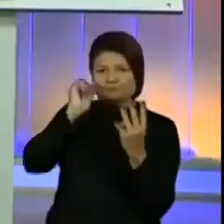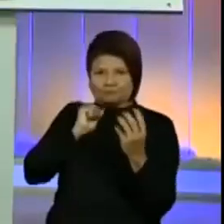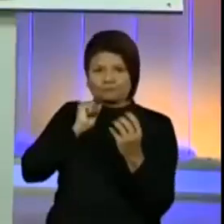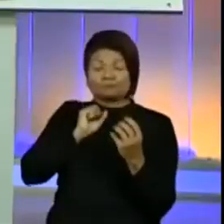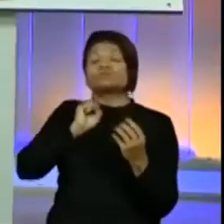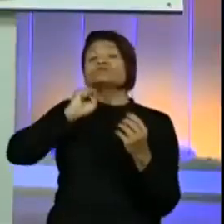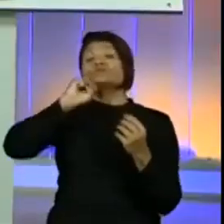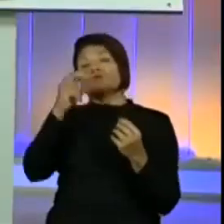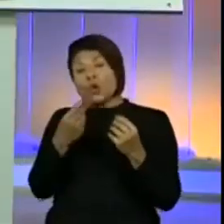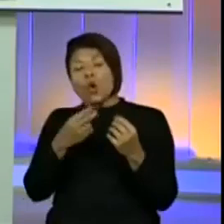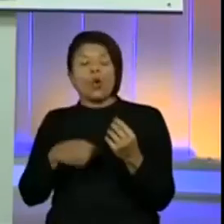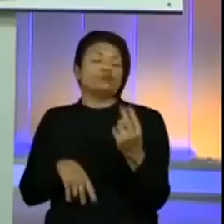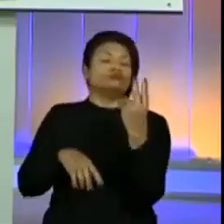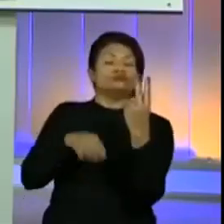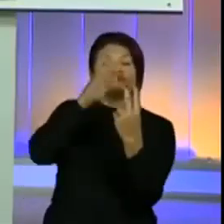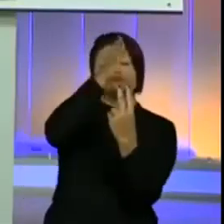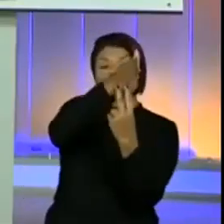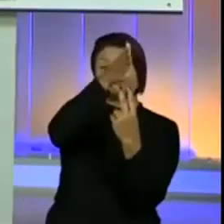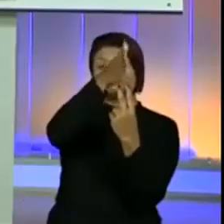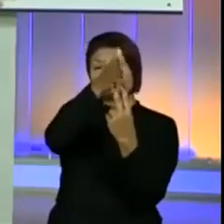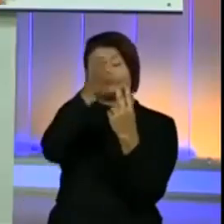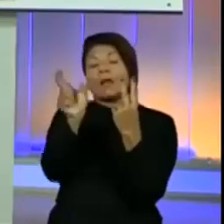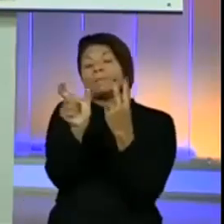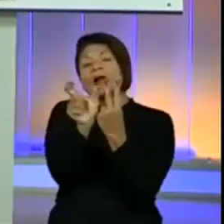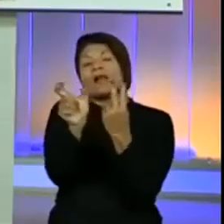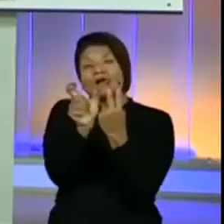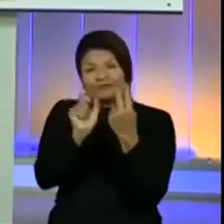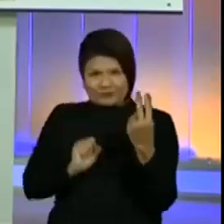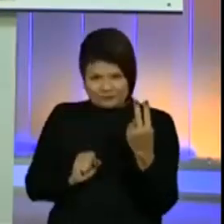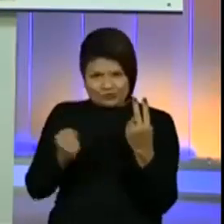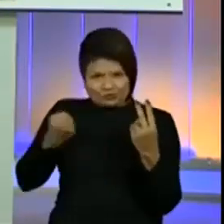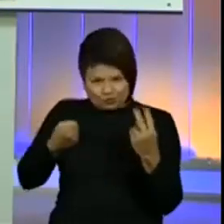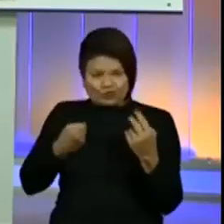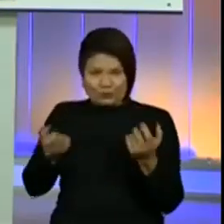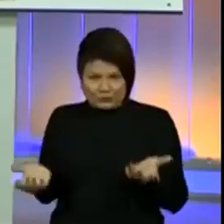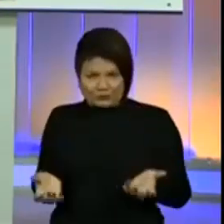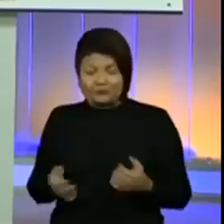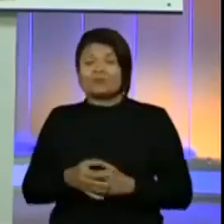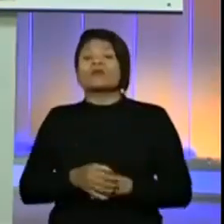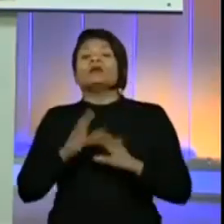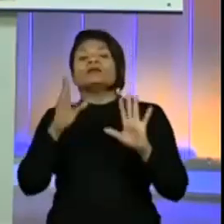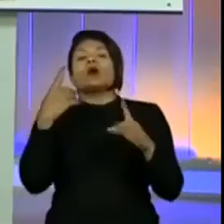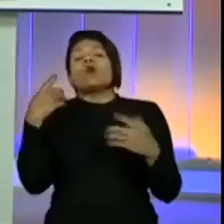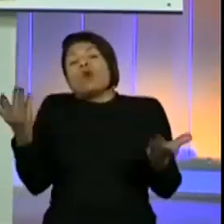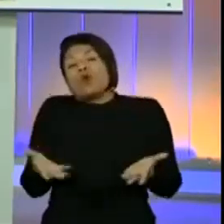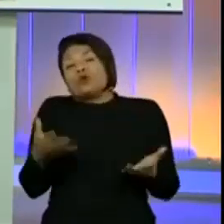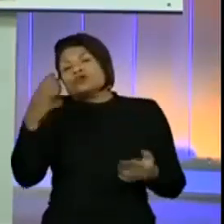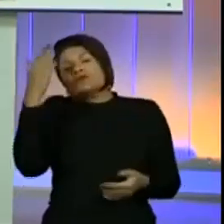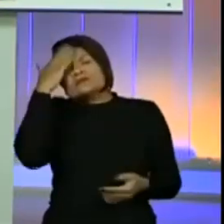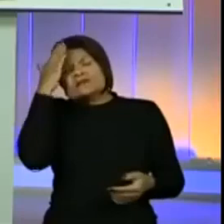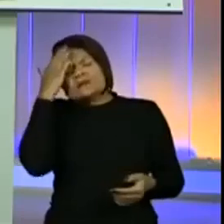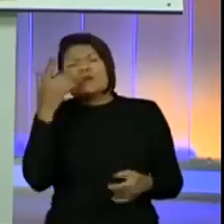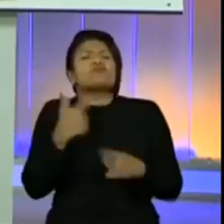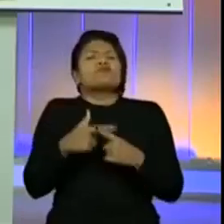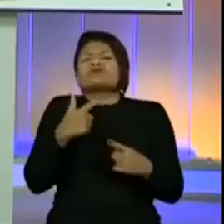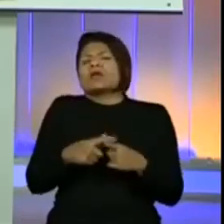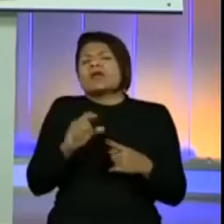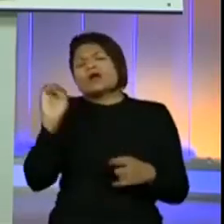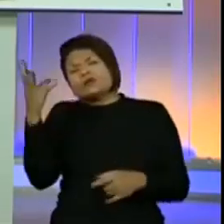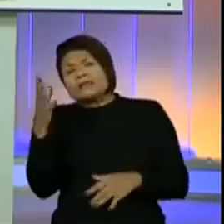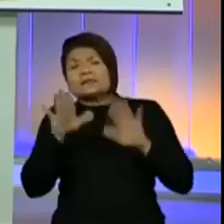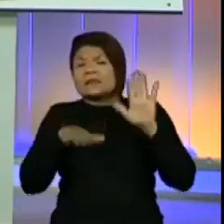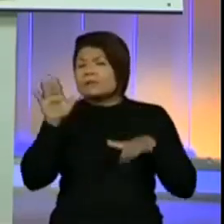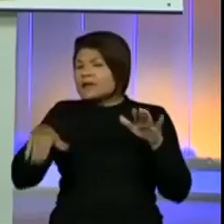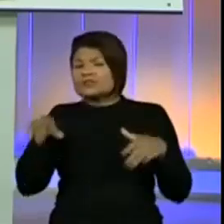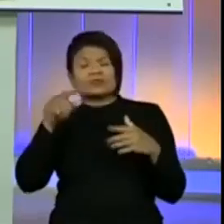haviam palavras e hoje você vai perceber por que nós fazemos isso, né, em determinados tipos de texto,